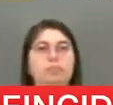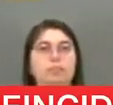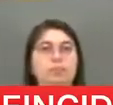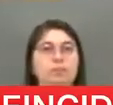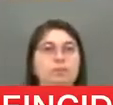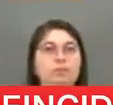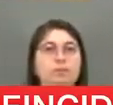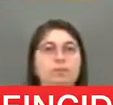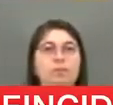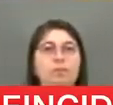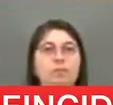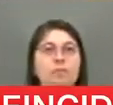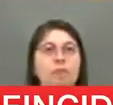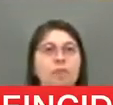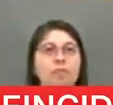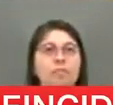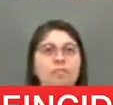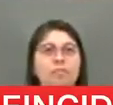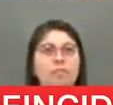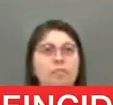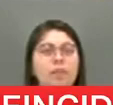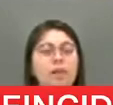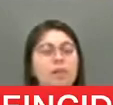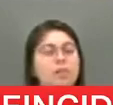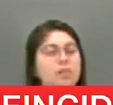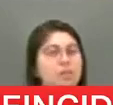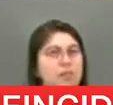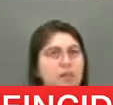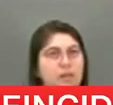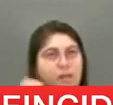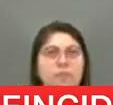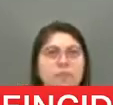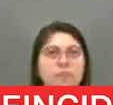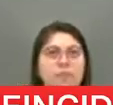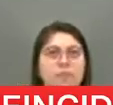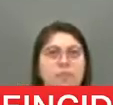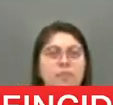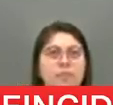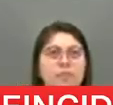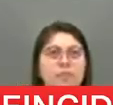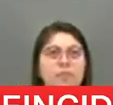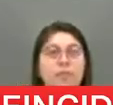medida foi considerada inconstitu inconstitucional e acabou sendo retirada do projeto